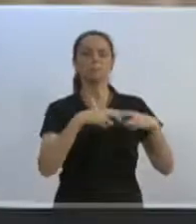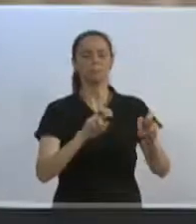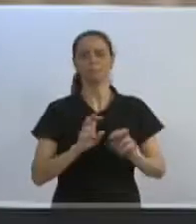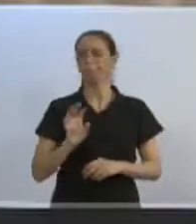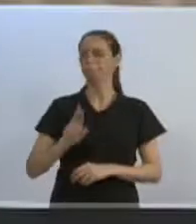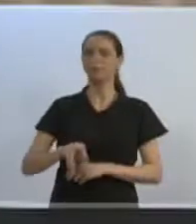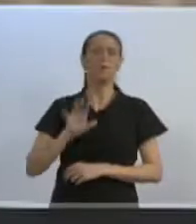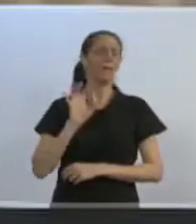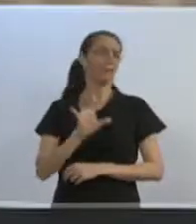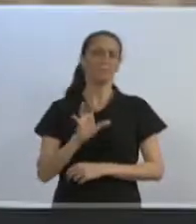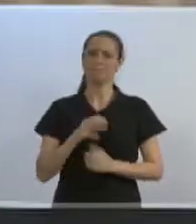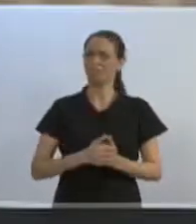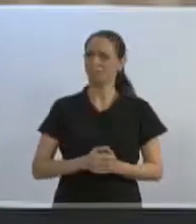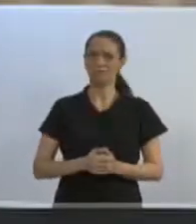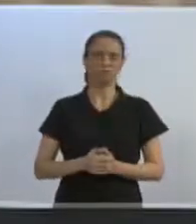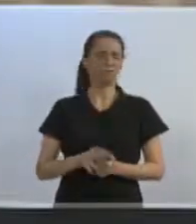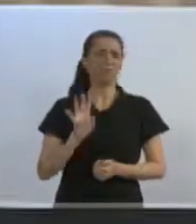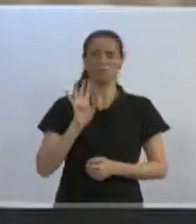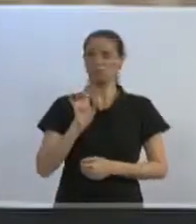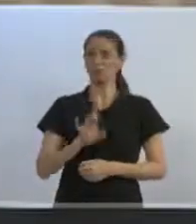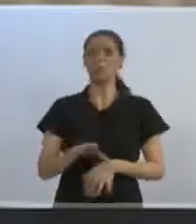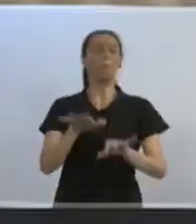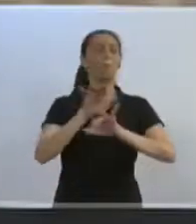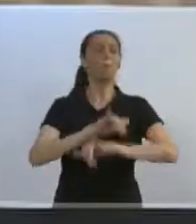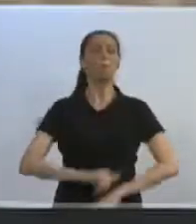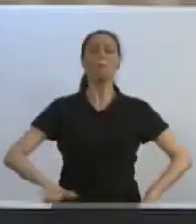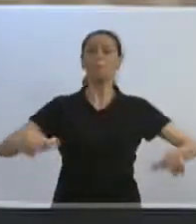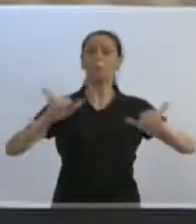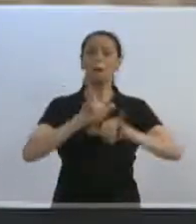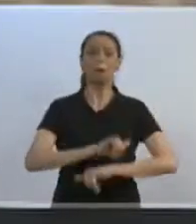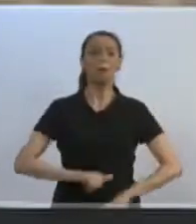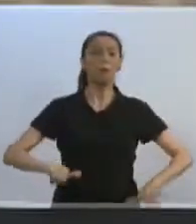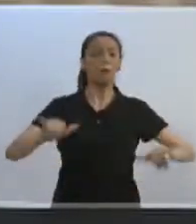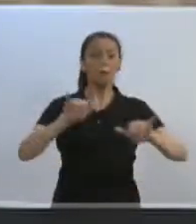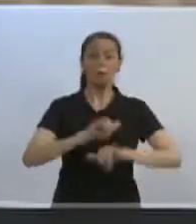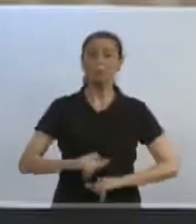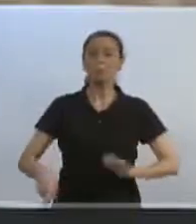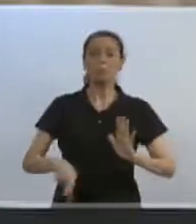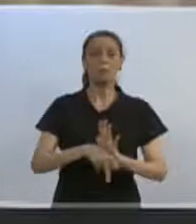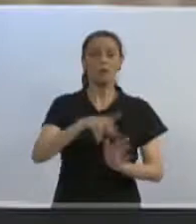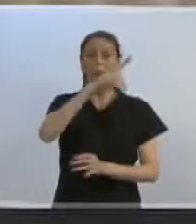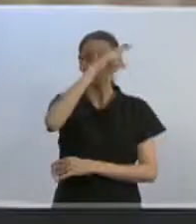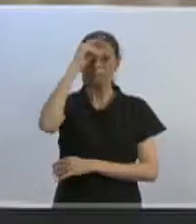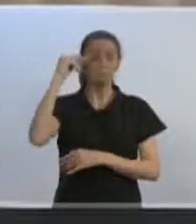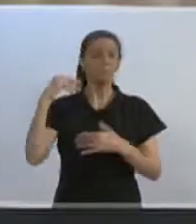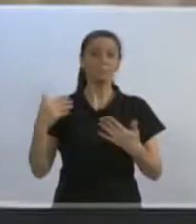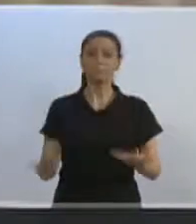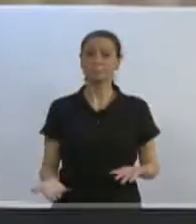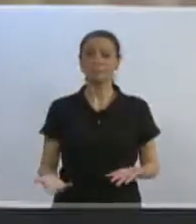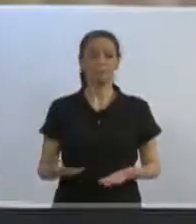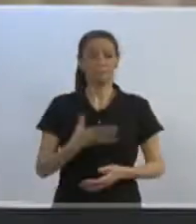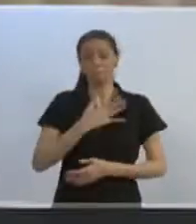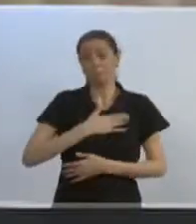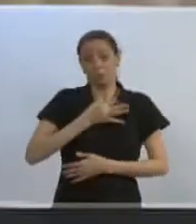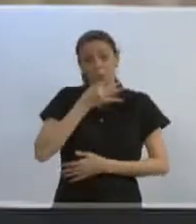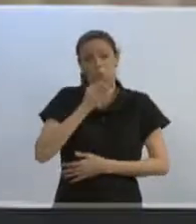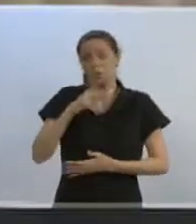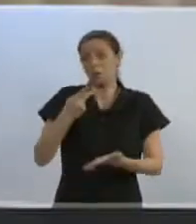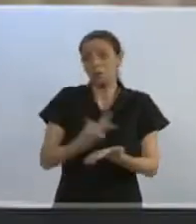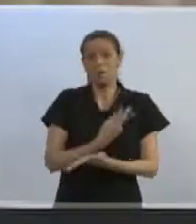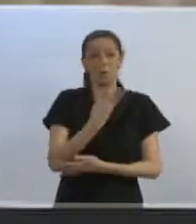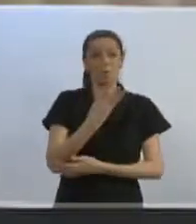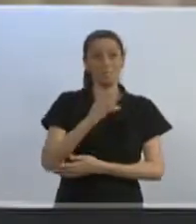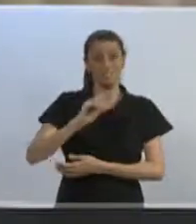utilização. Foi uma propaganda simplesmente, né, institucional, entendo que equivocada, R$400